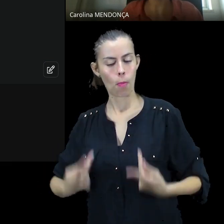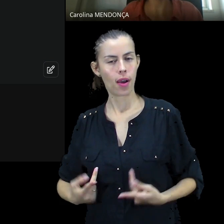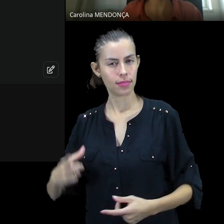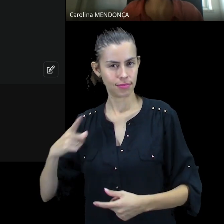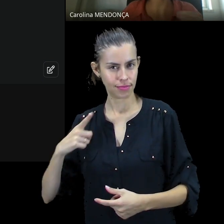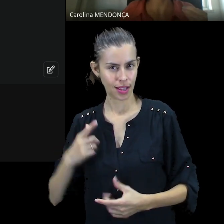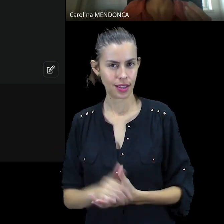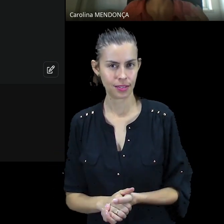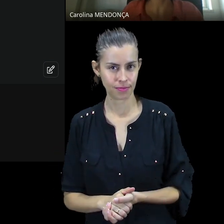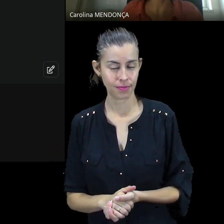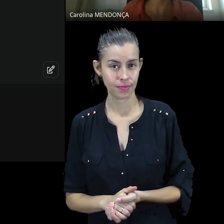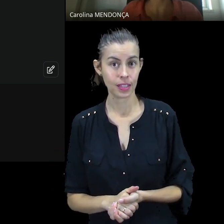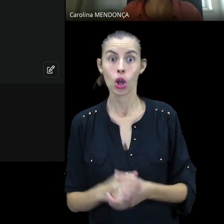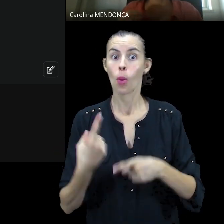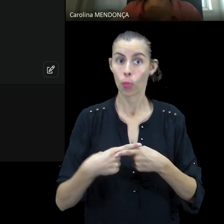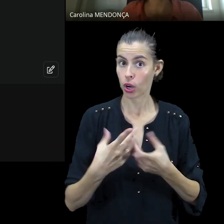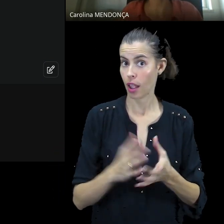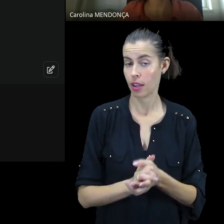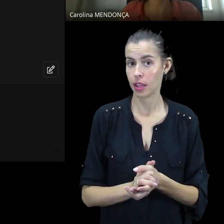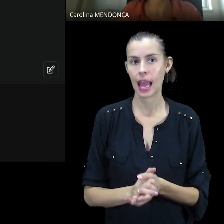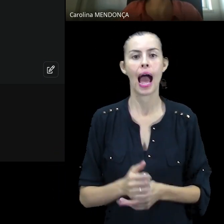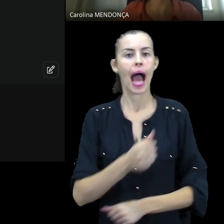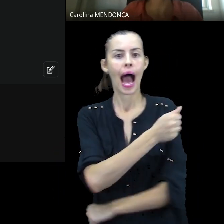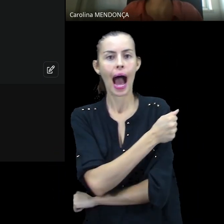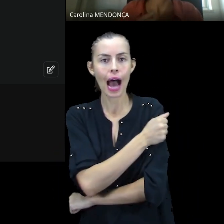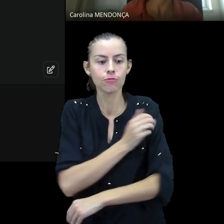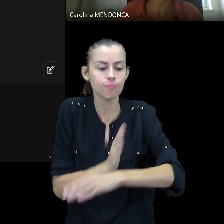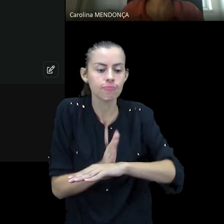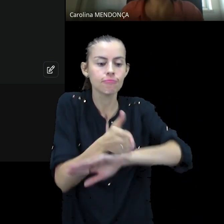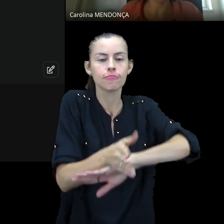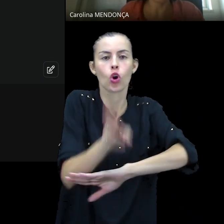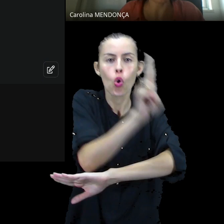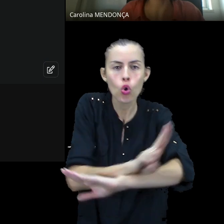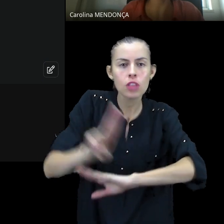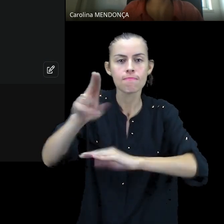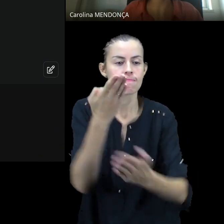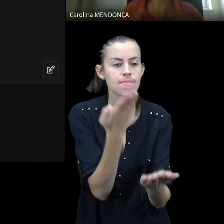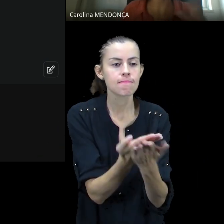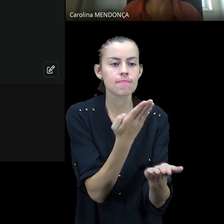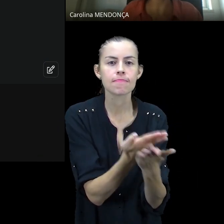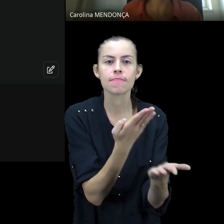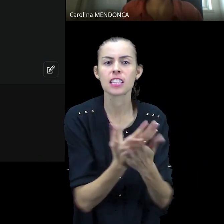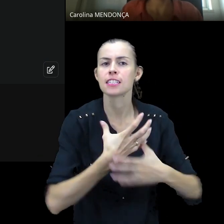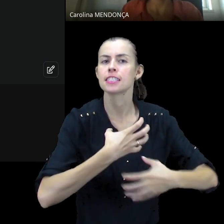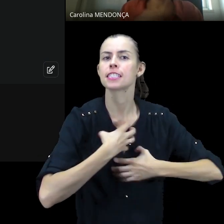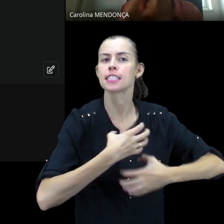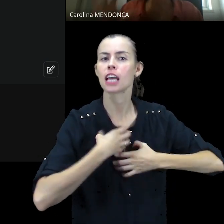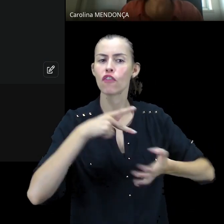faz pesquisa, está dentro da universidade, visita as bibliotecas, às vezes está relacionado com grupos, né,